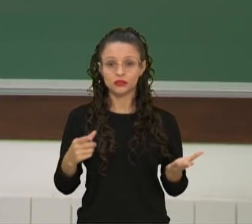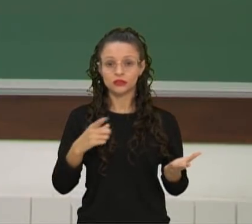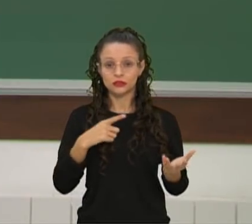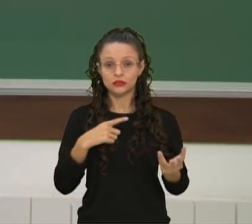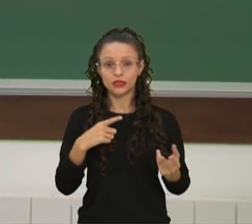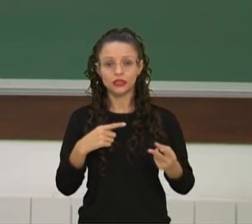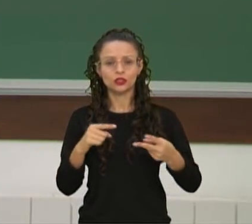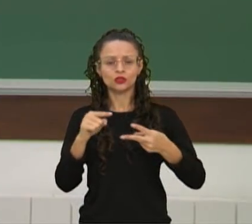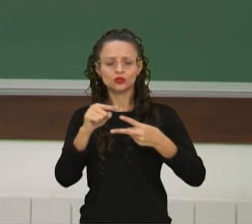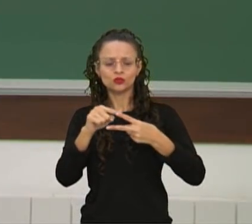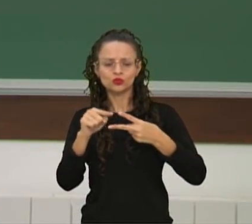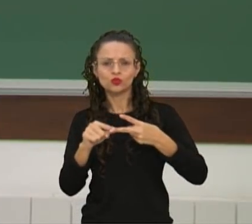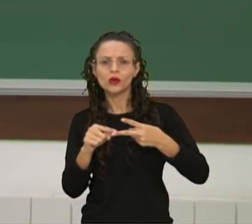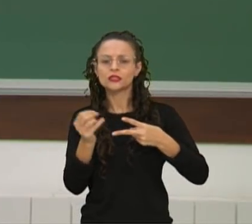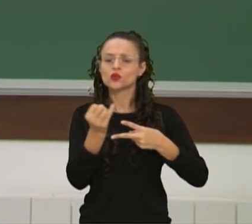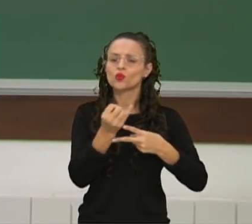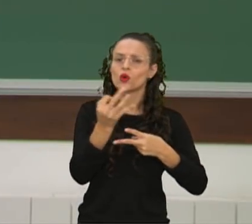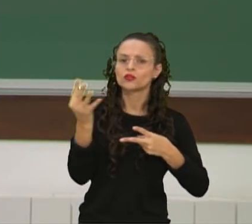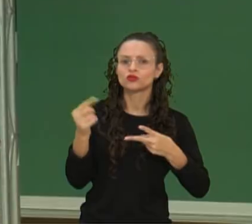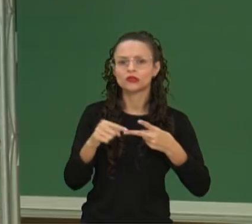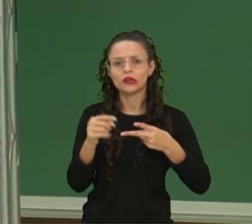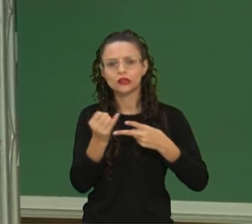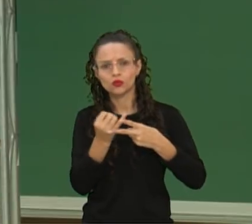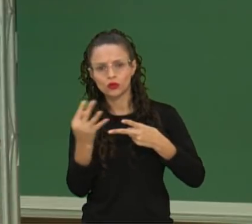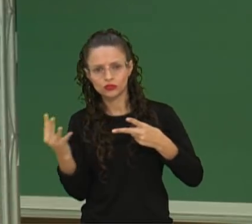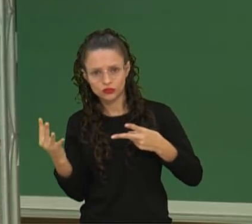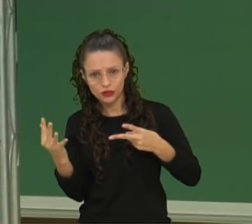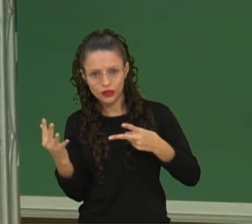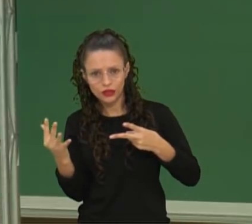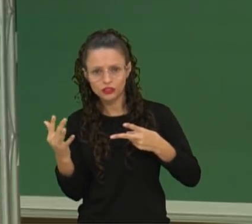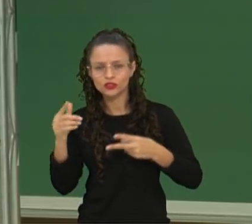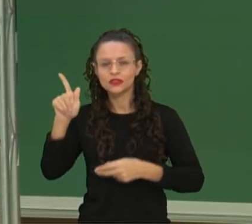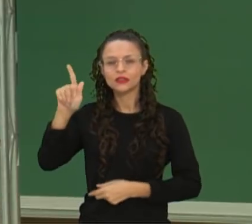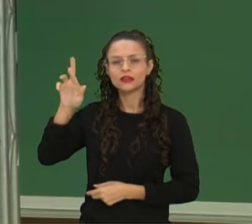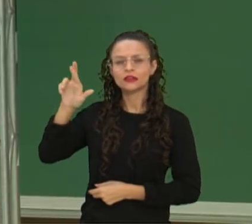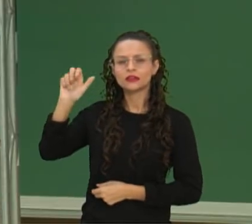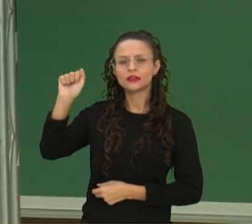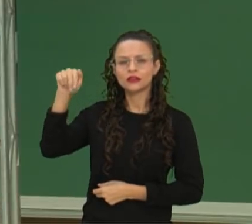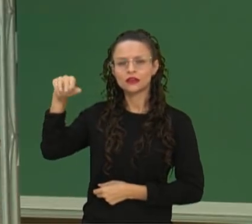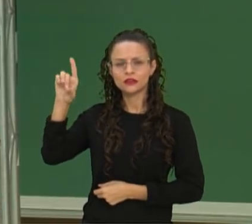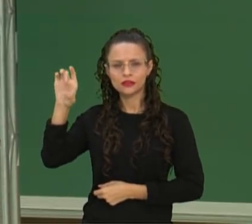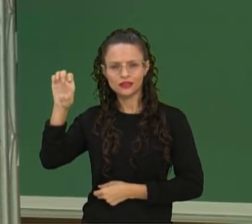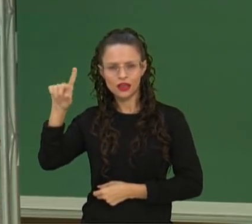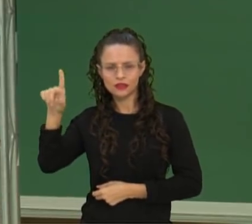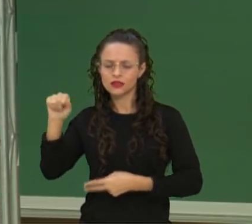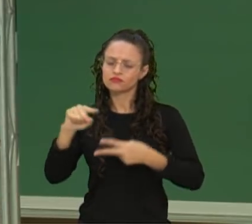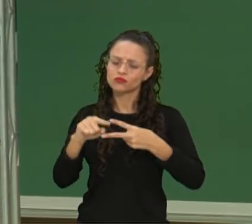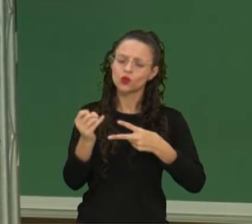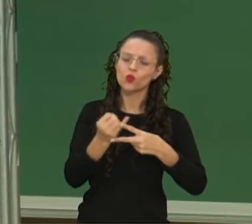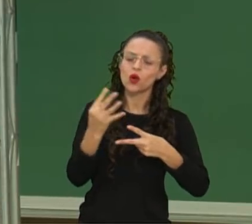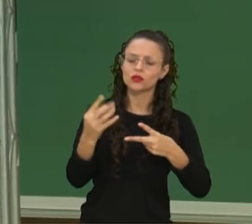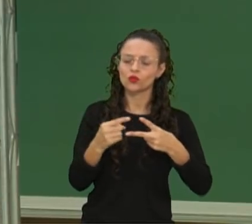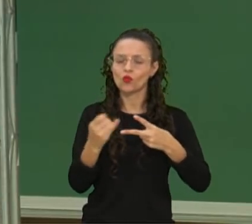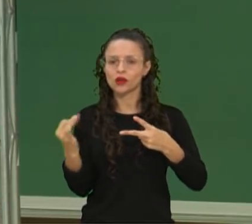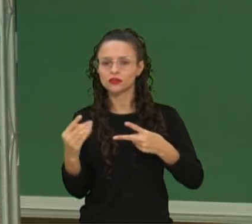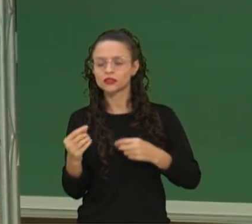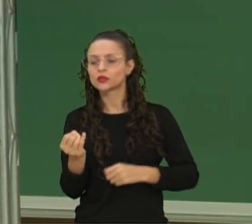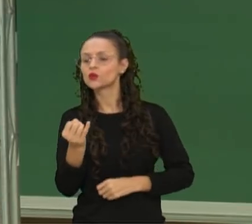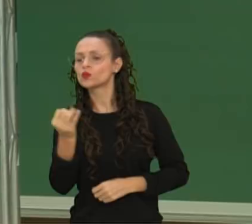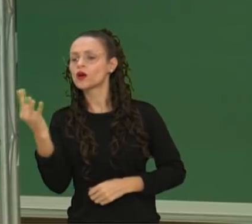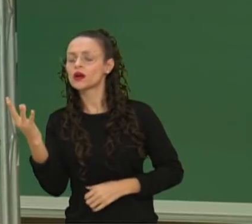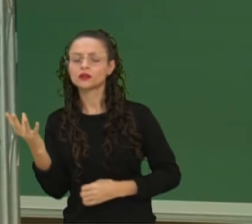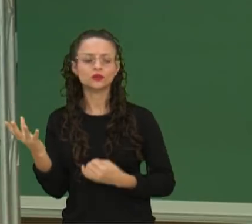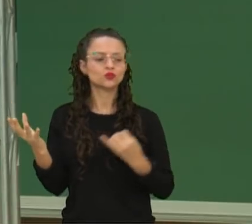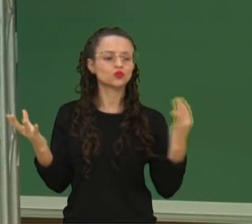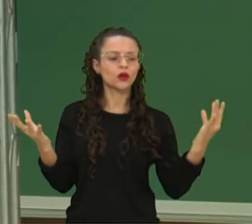duas grandezas, né, duas grandezas em que uma está dependendo de outra,